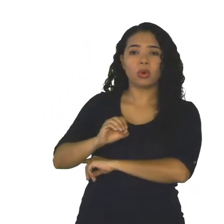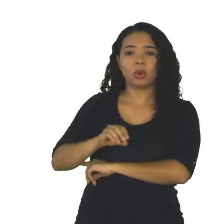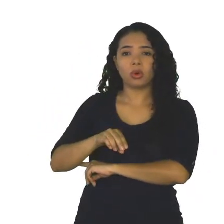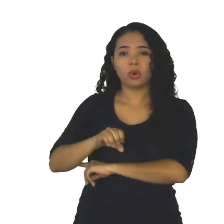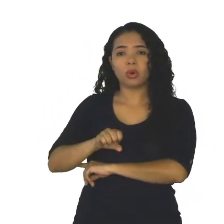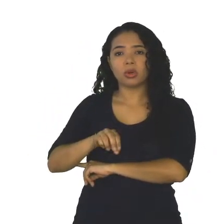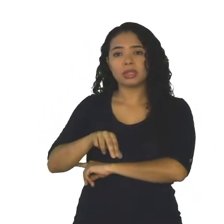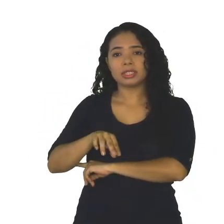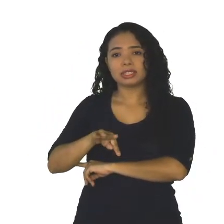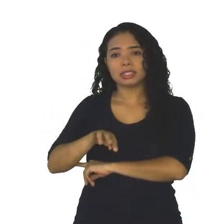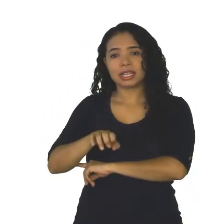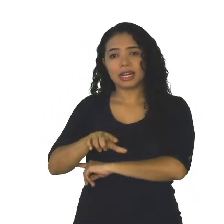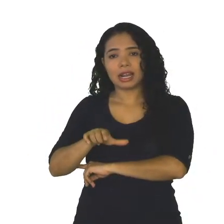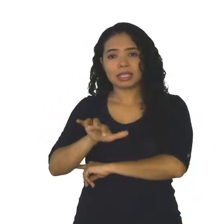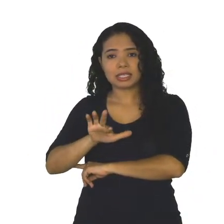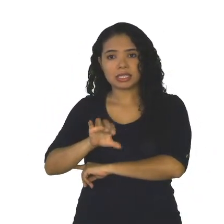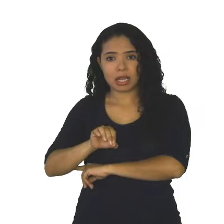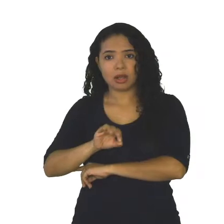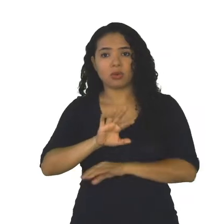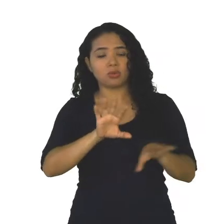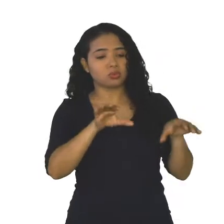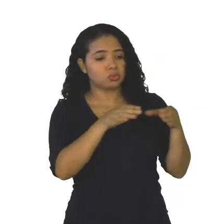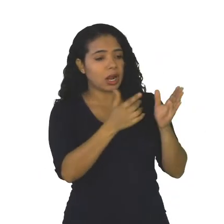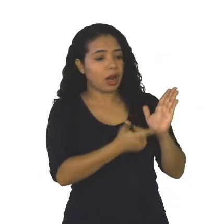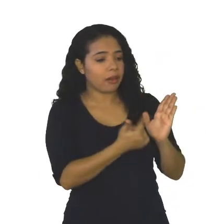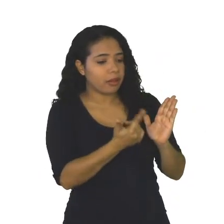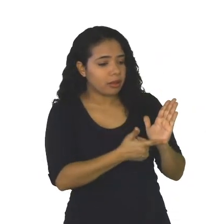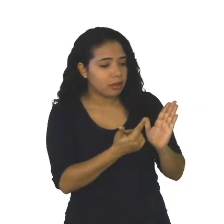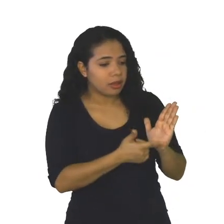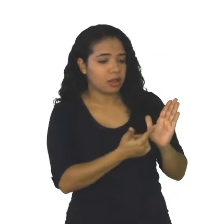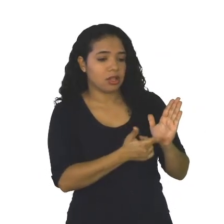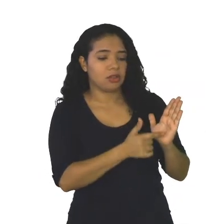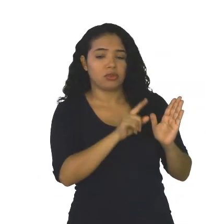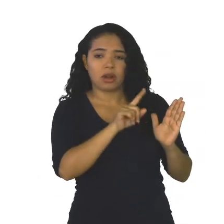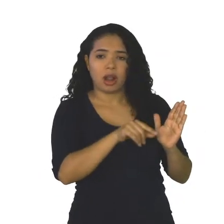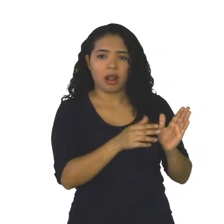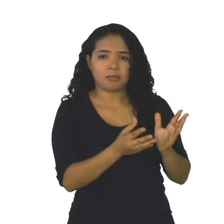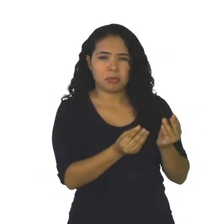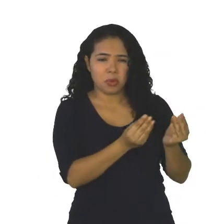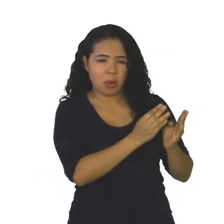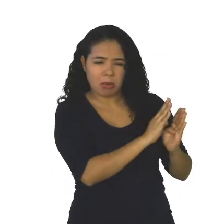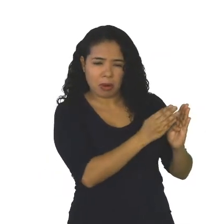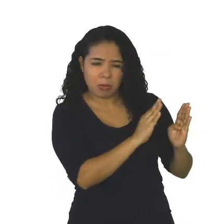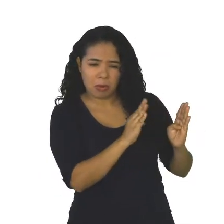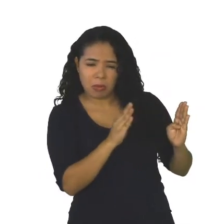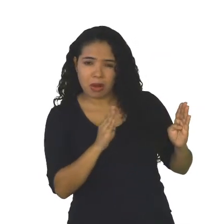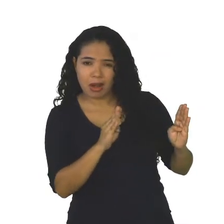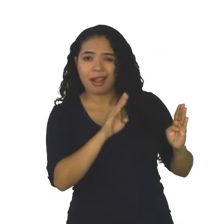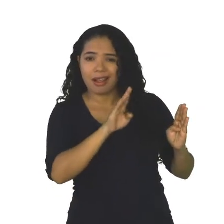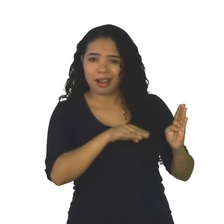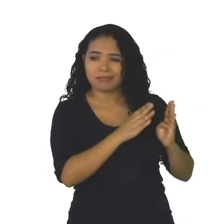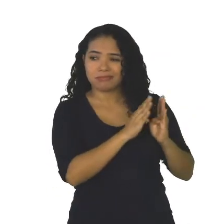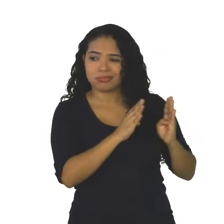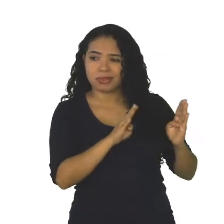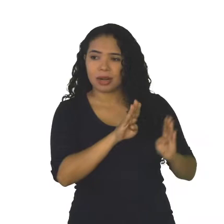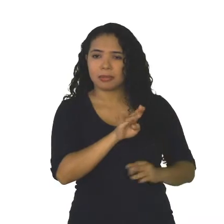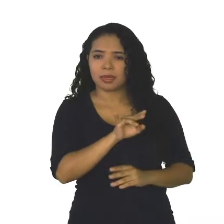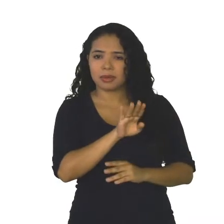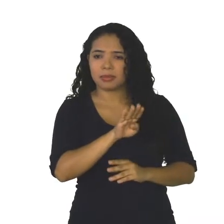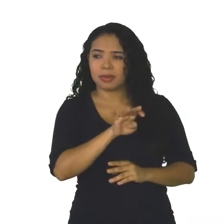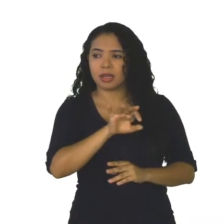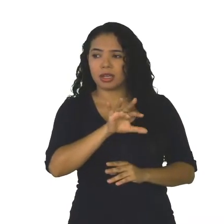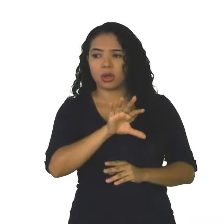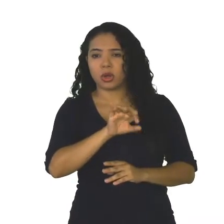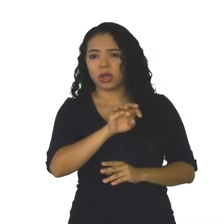Constelação. O conjunto de livros a gente chama o quê? Biblioteca, né? O conjunto